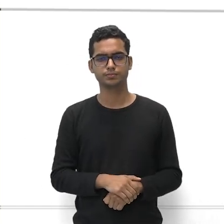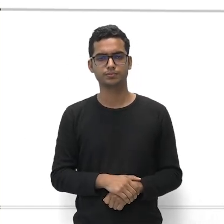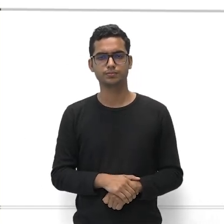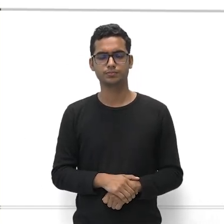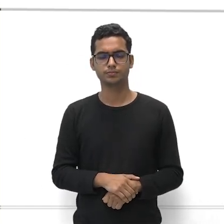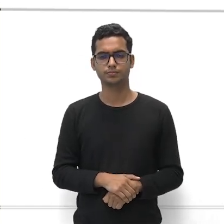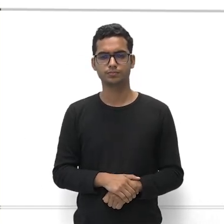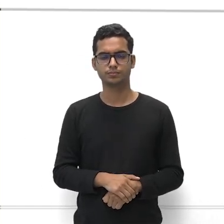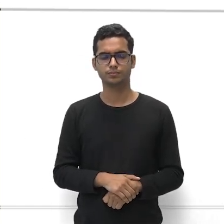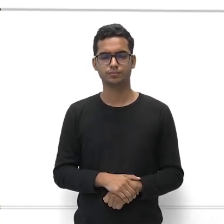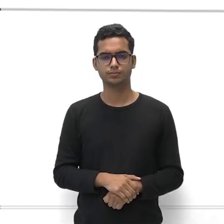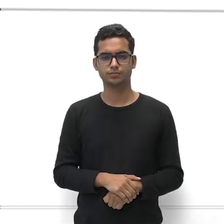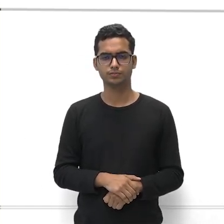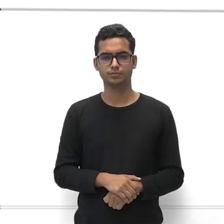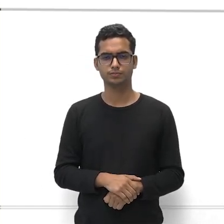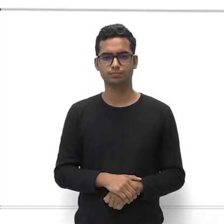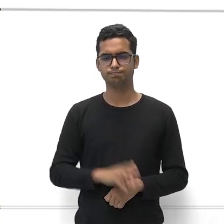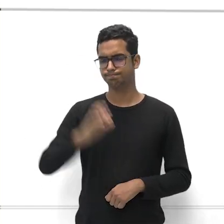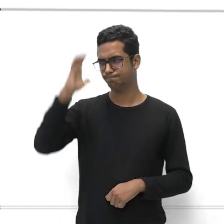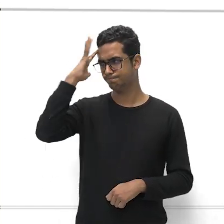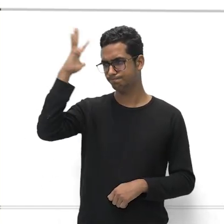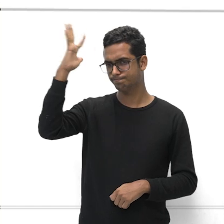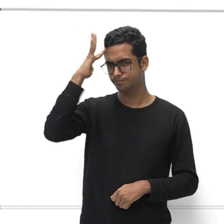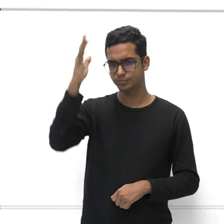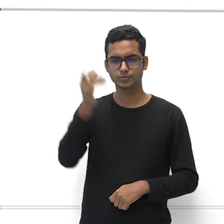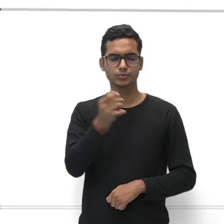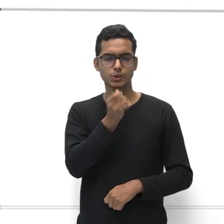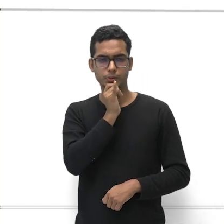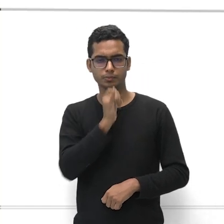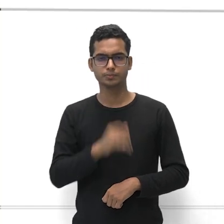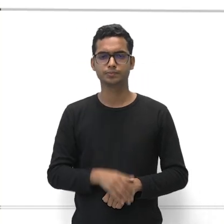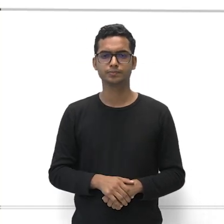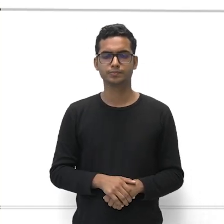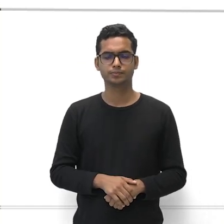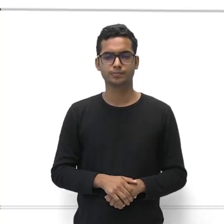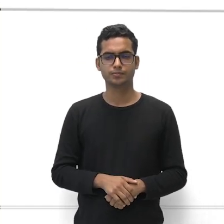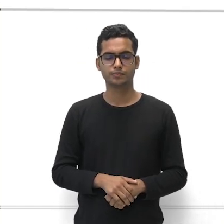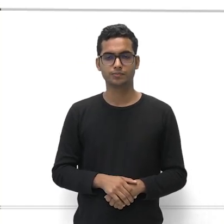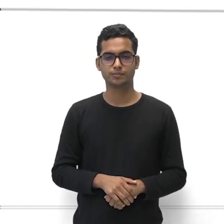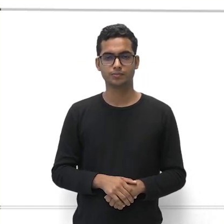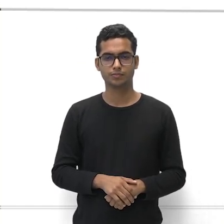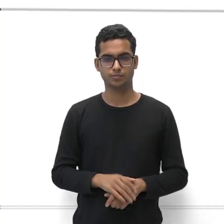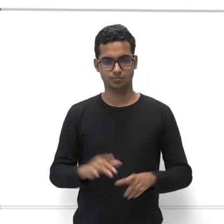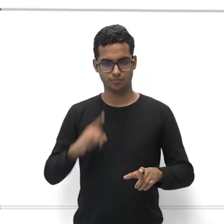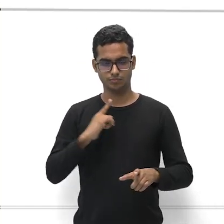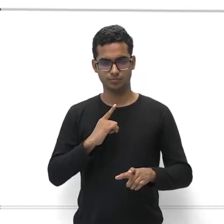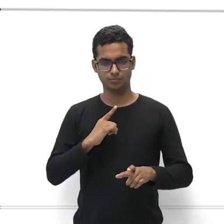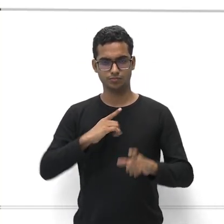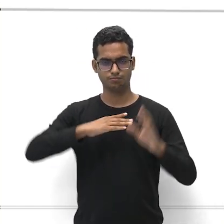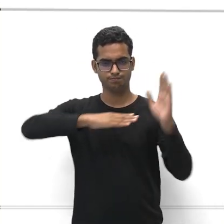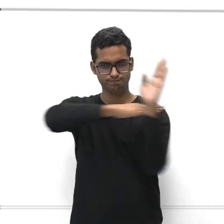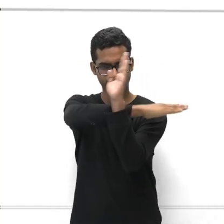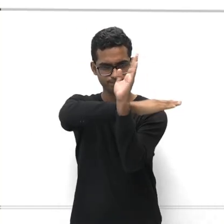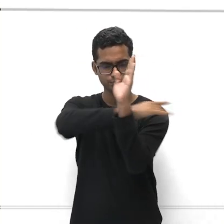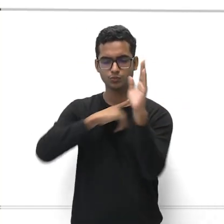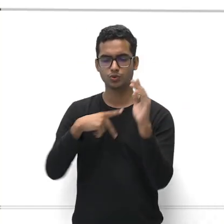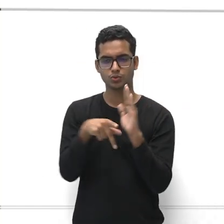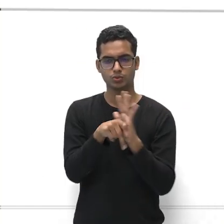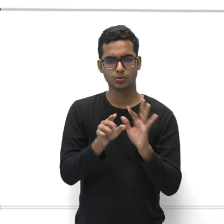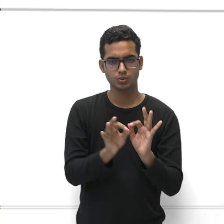Vamos supor que a gente queira aqui uma circunferência com 4 centímetros partindo daqui, certo?